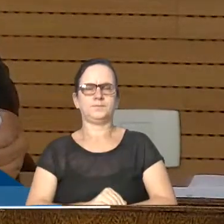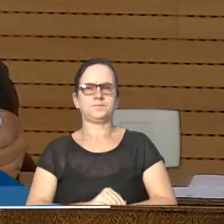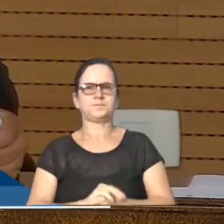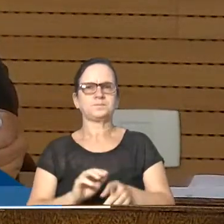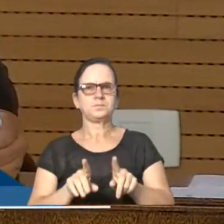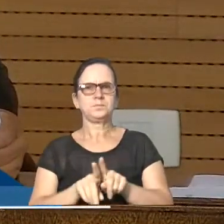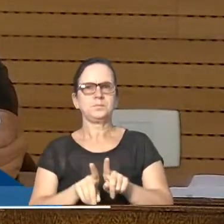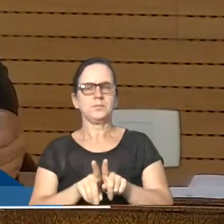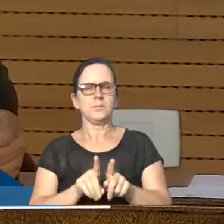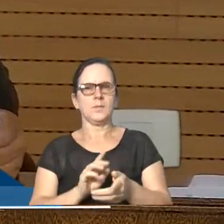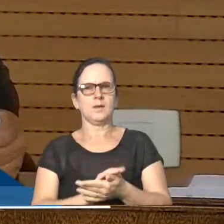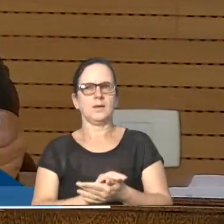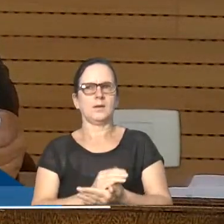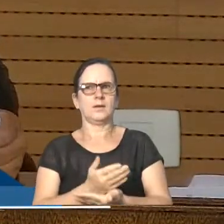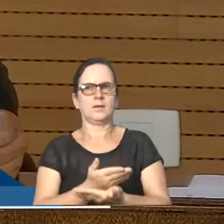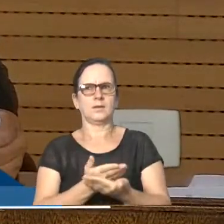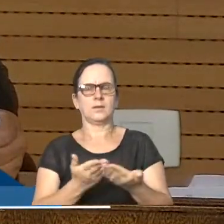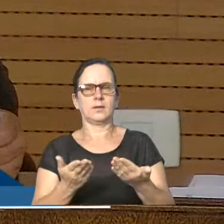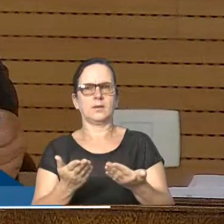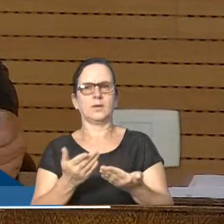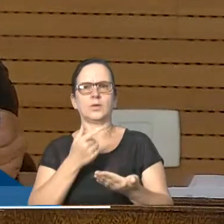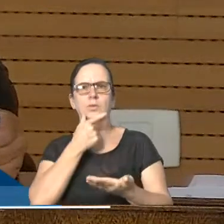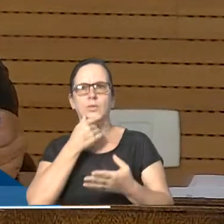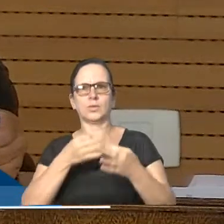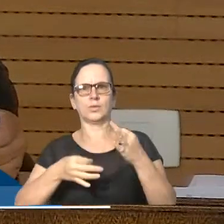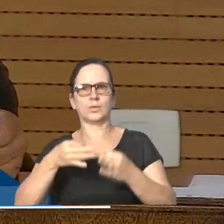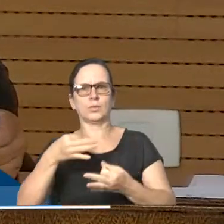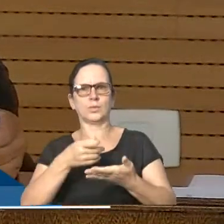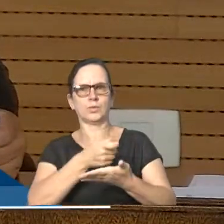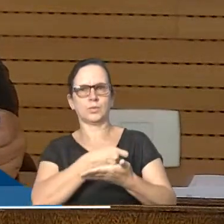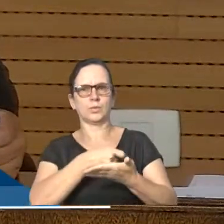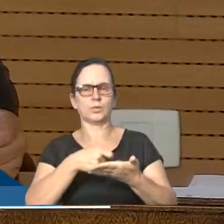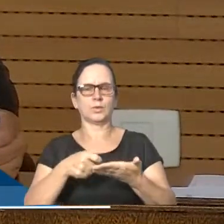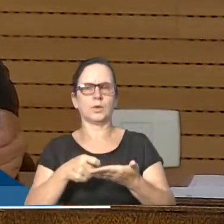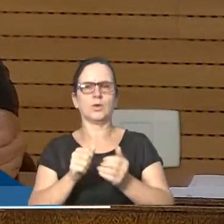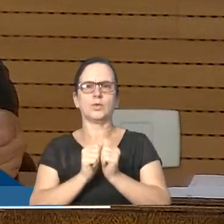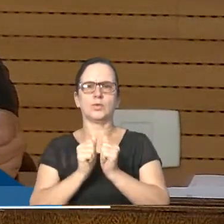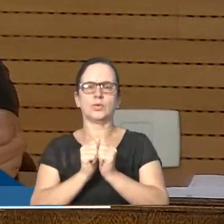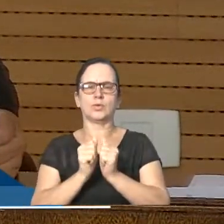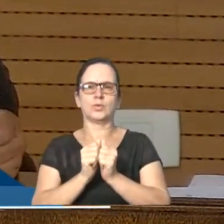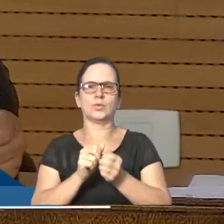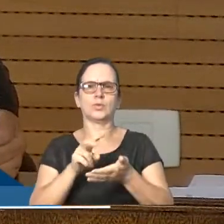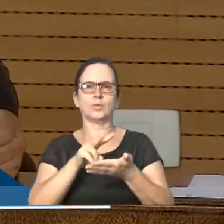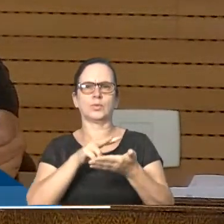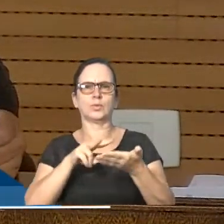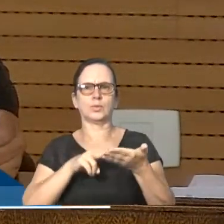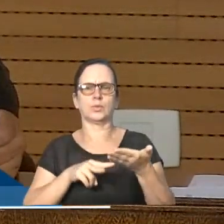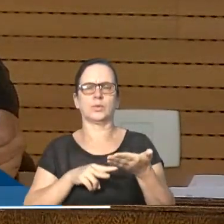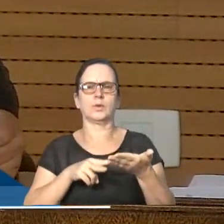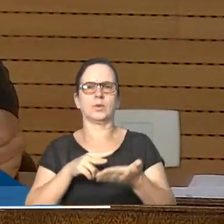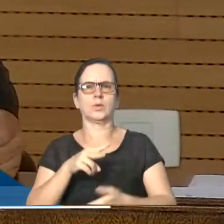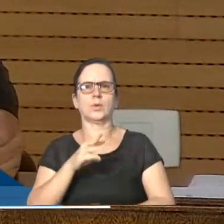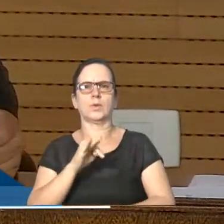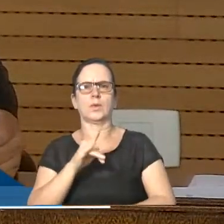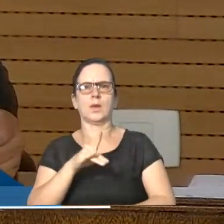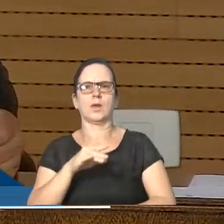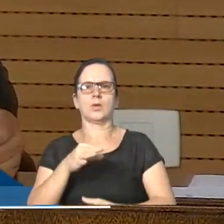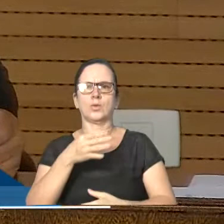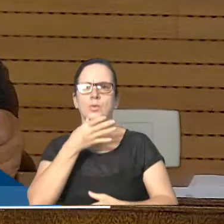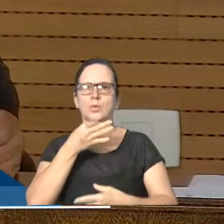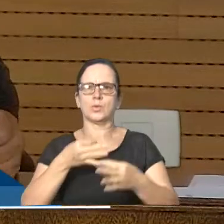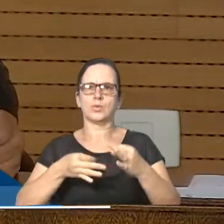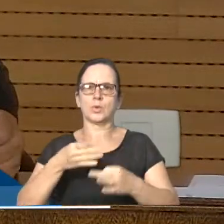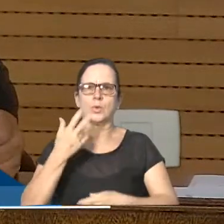Assim, faço exposto pela doutra Procuradoria Legislativa nos aspectos que cabem a esta comissão, a análise técnico, jurídico e